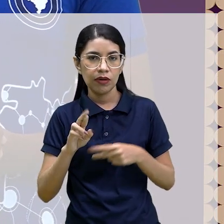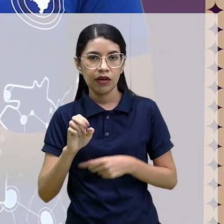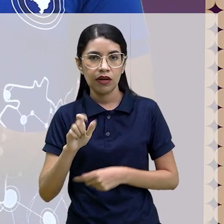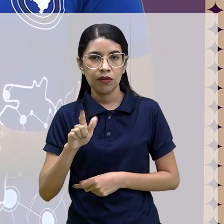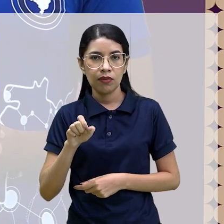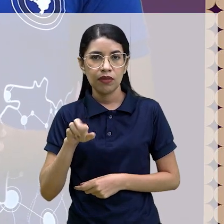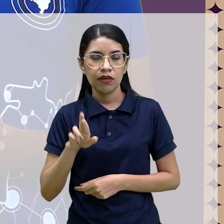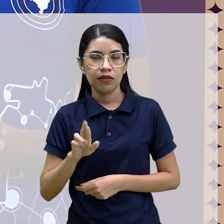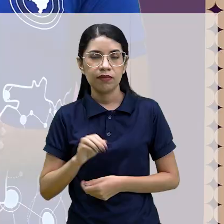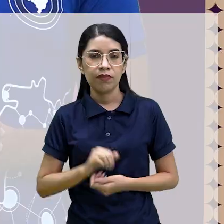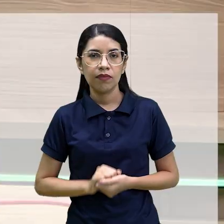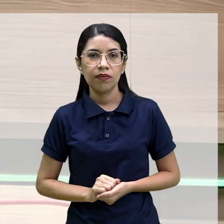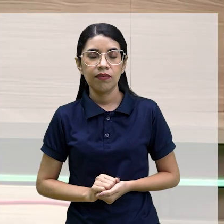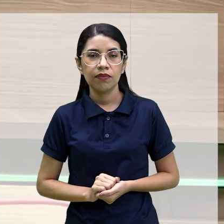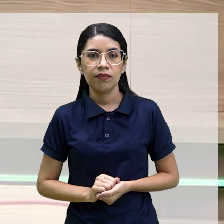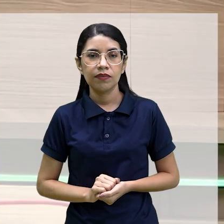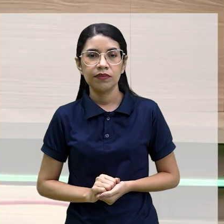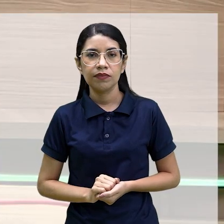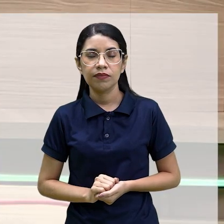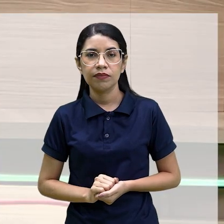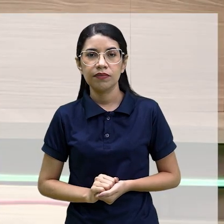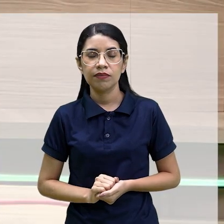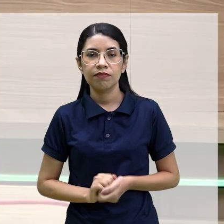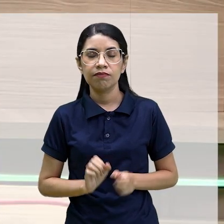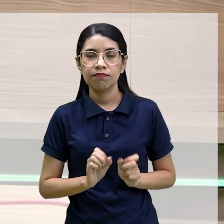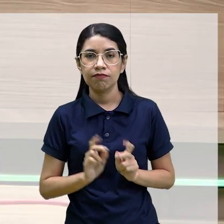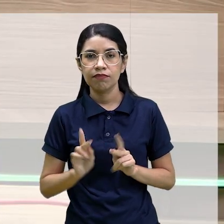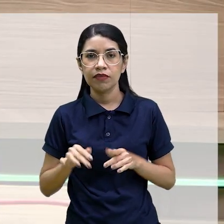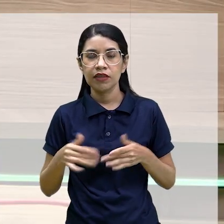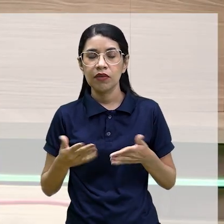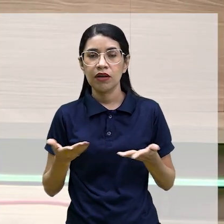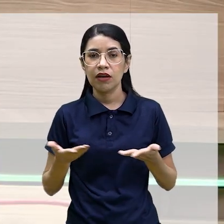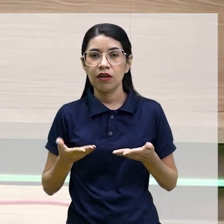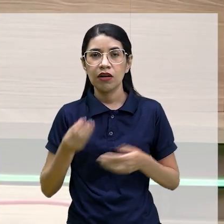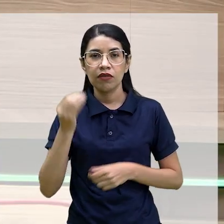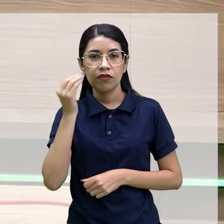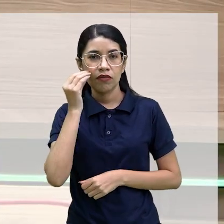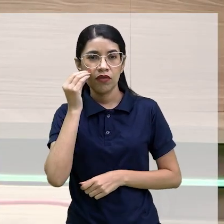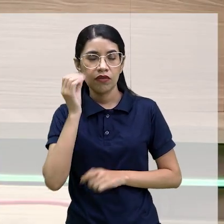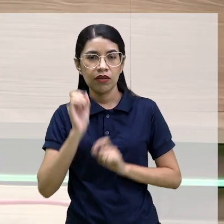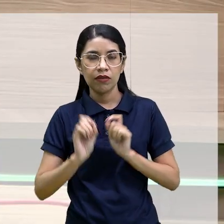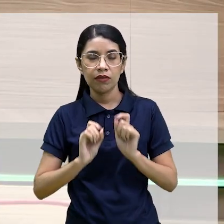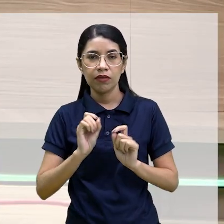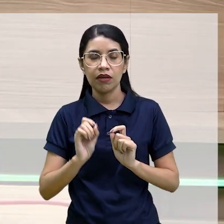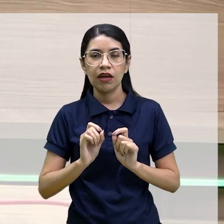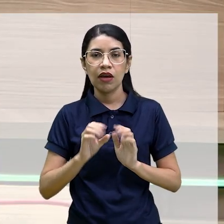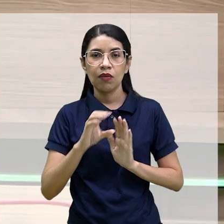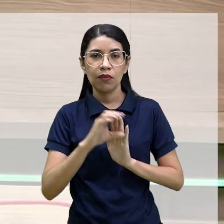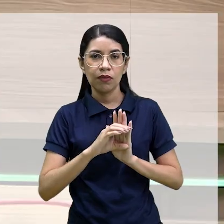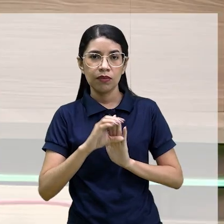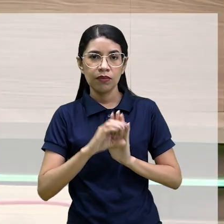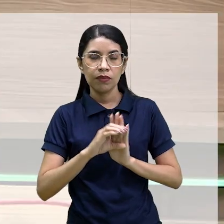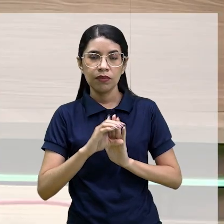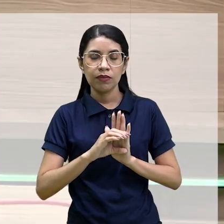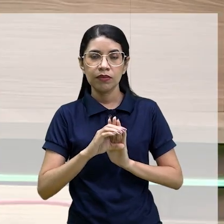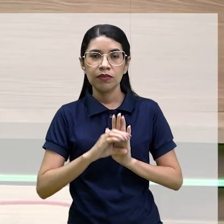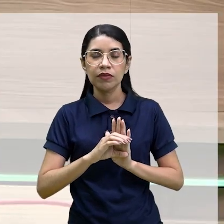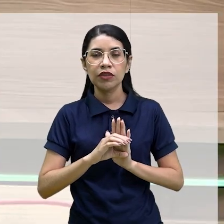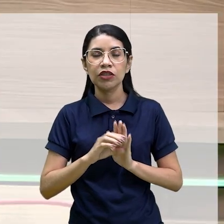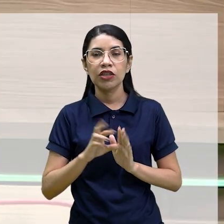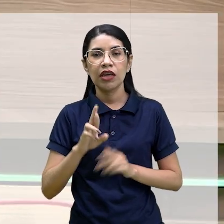VT que eu preparei. Muito bem, então agora vamos ver a definição de polígonos